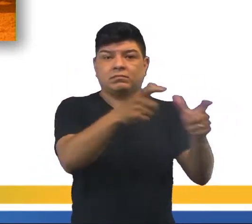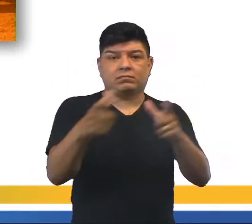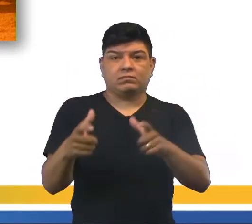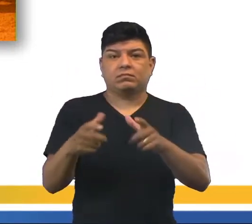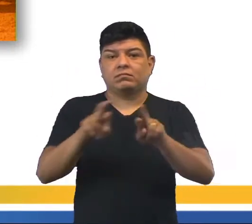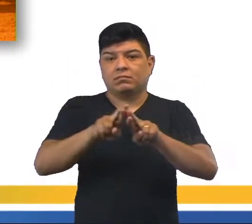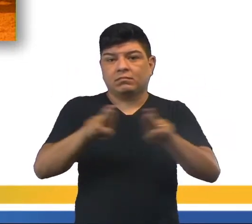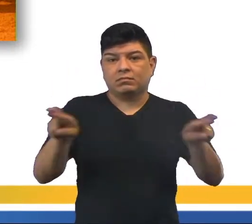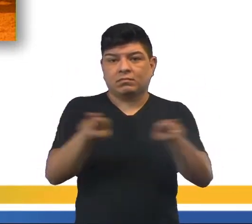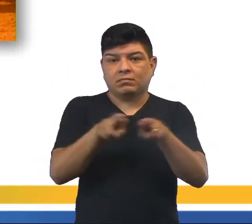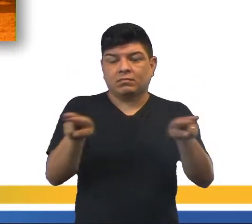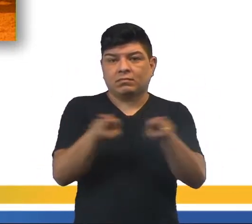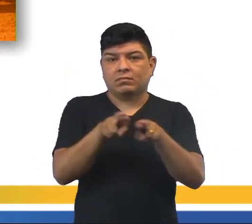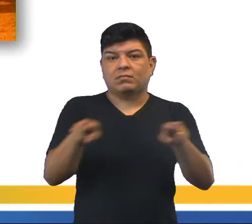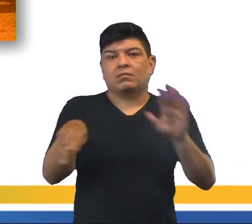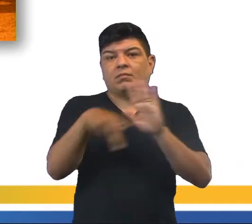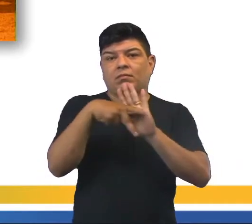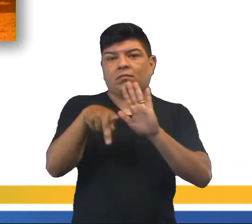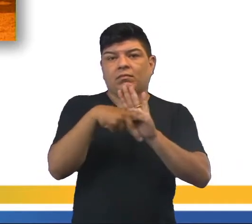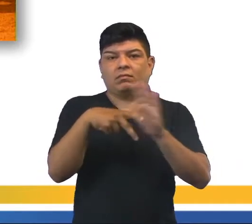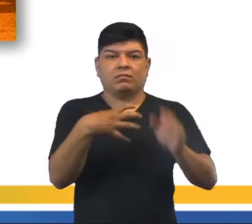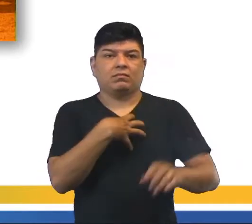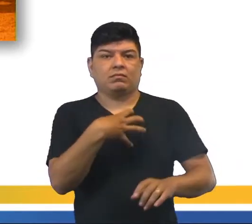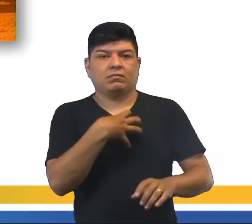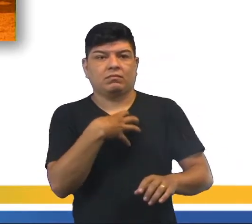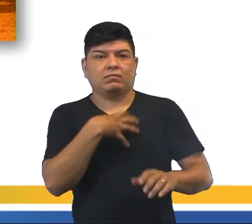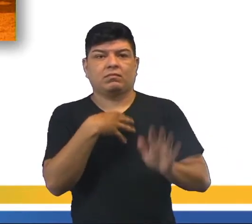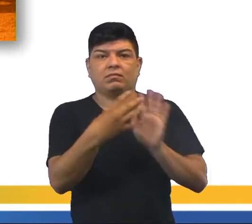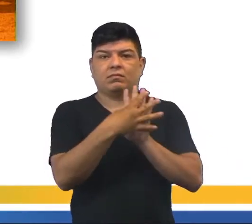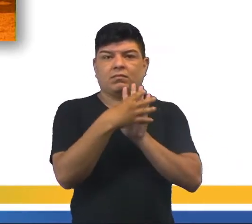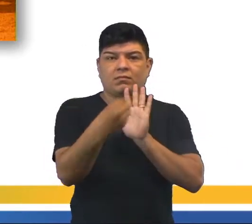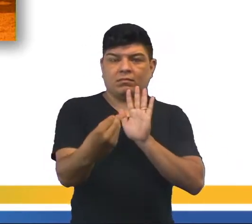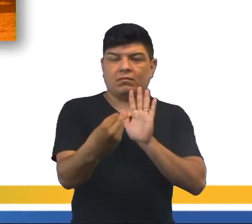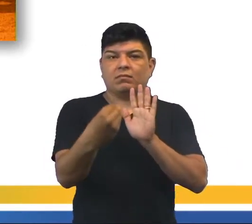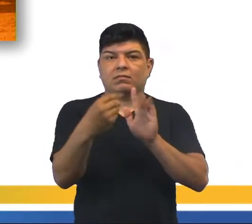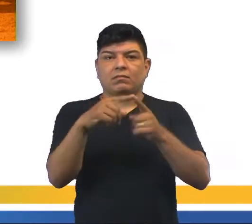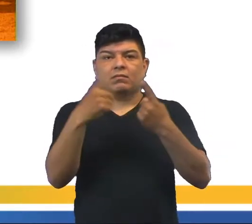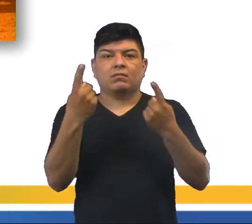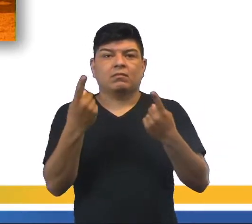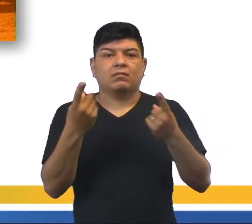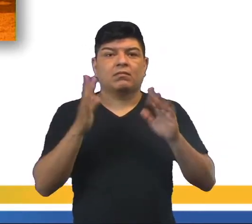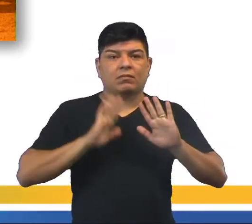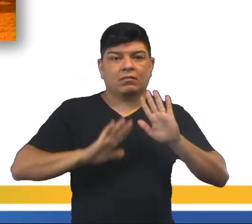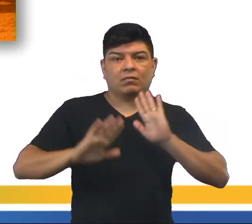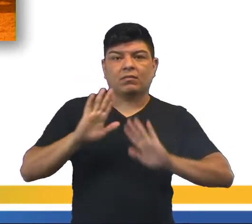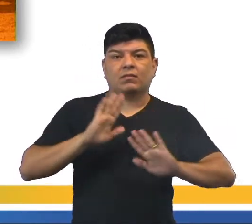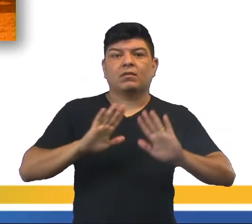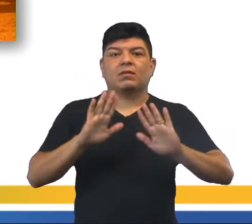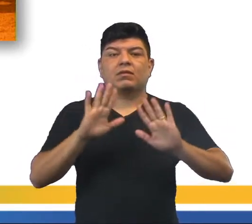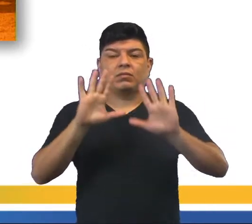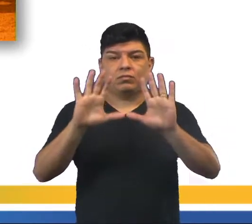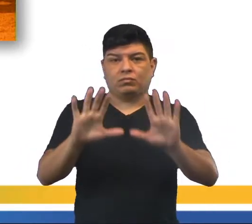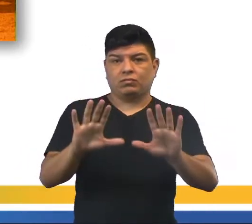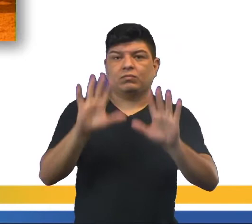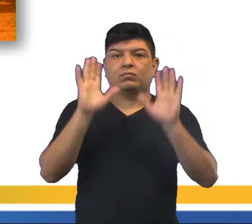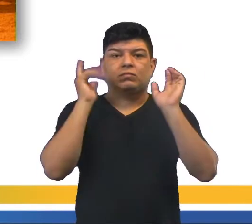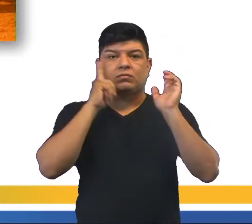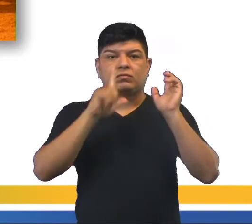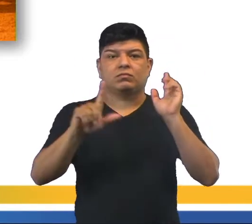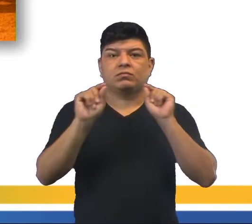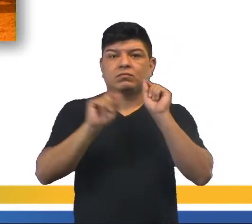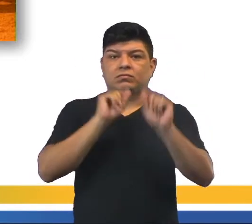ritmos, né, mais concreto, e dos sentimentos e simbologias, mais sutil, e que por esse fato consegue